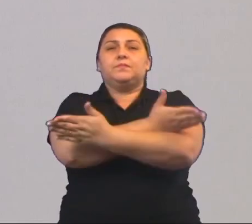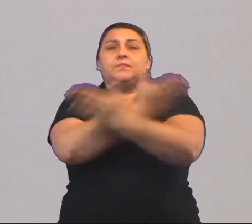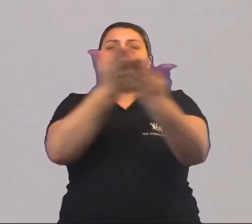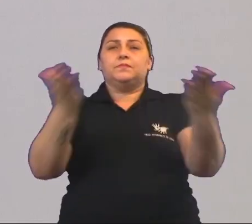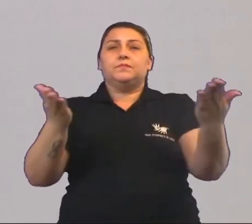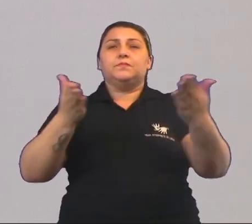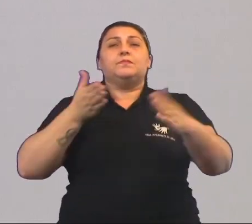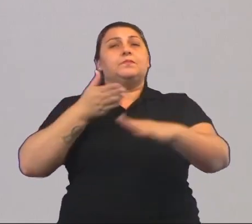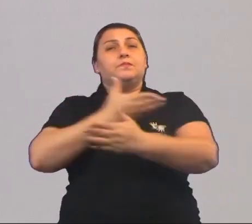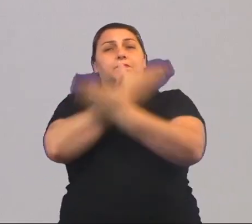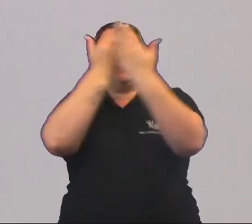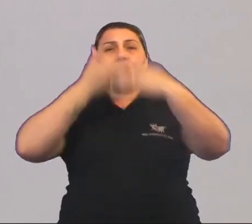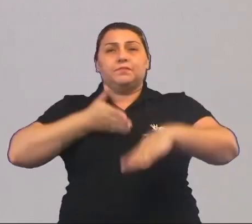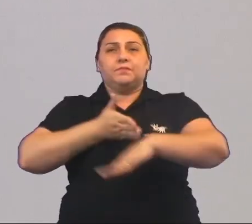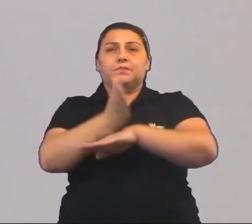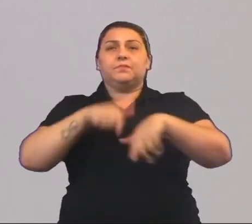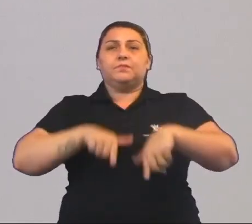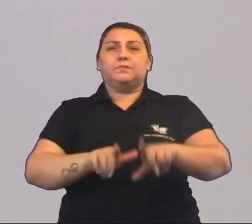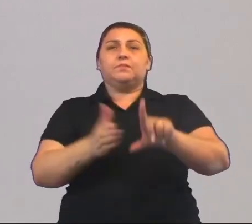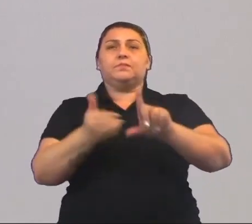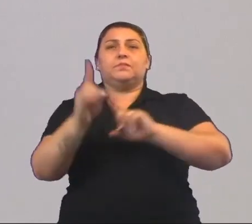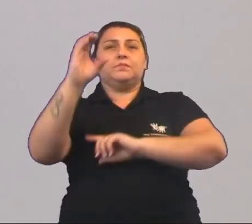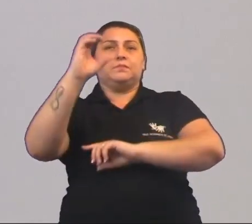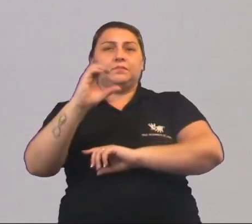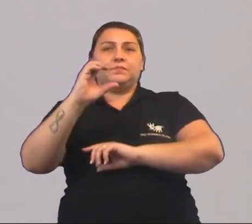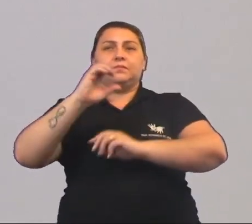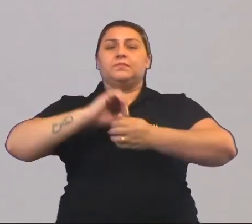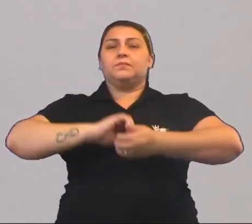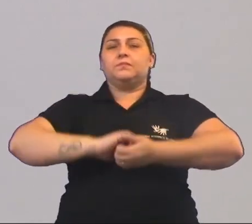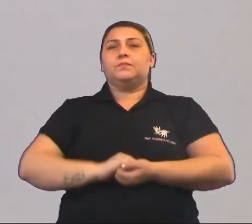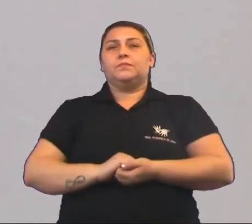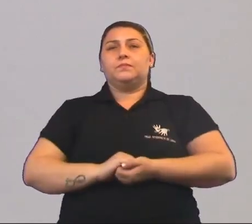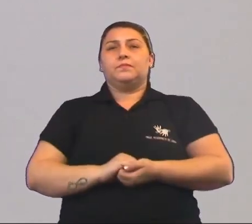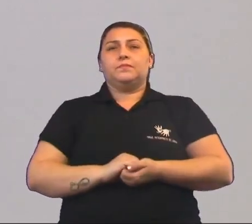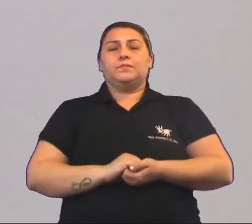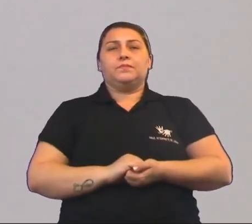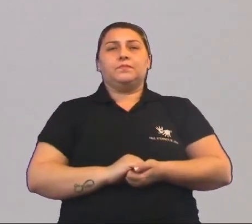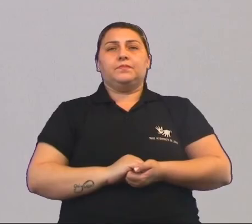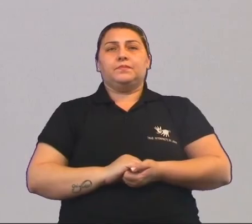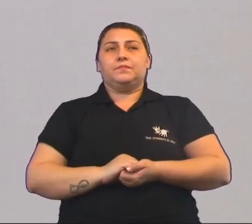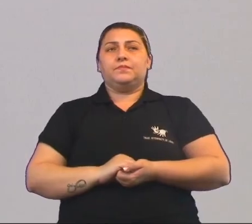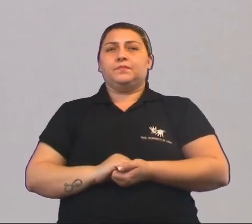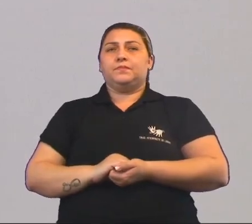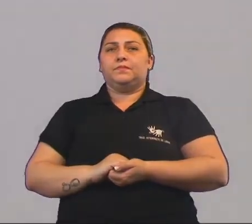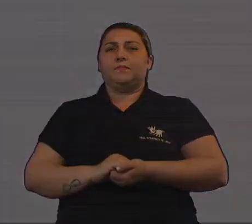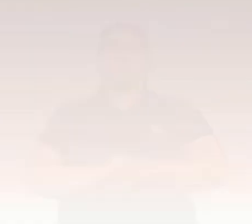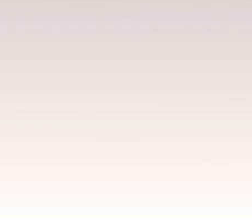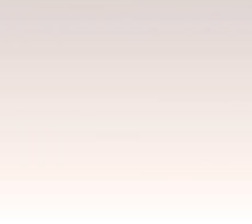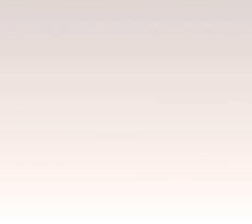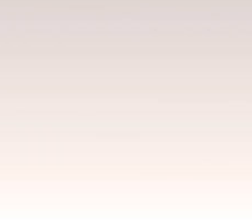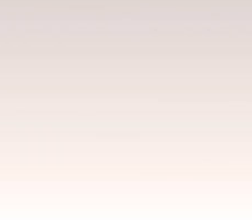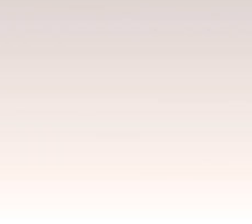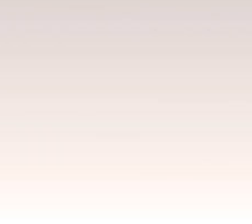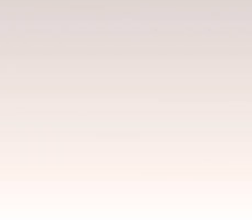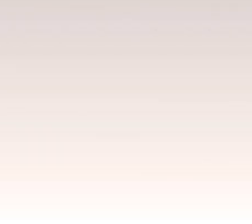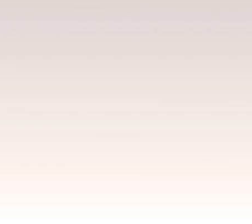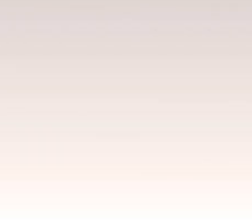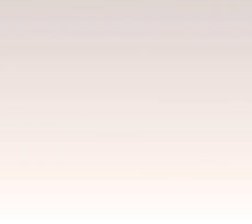abraço a todos vocês e acesse a plataforma eduque.ac.